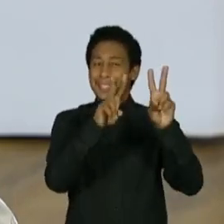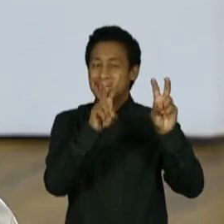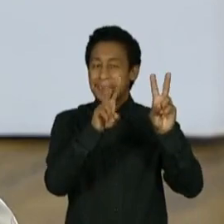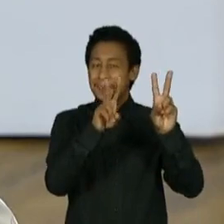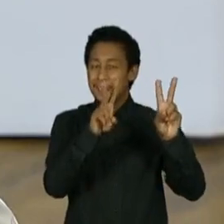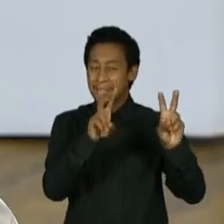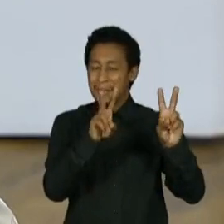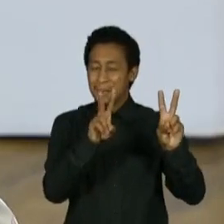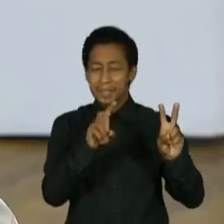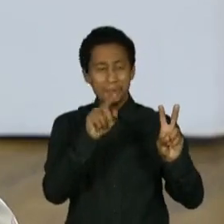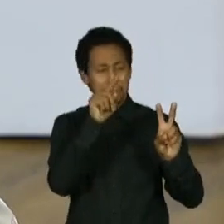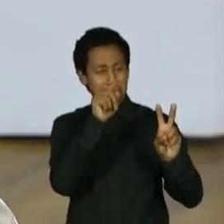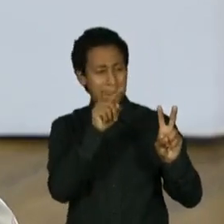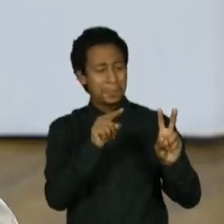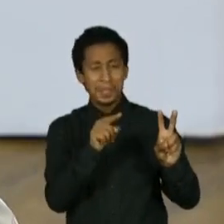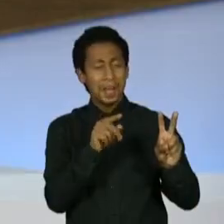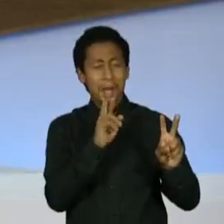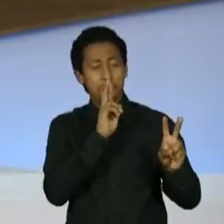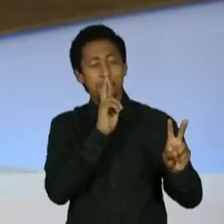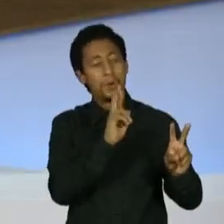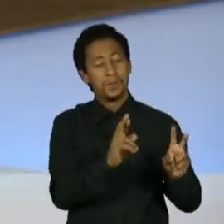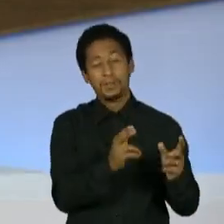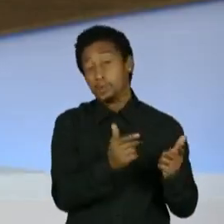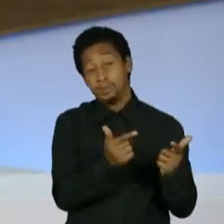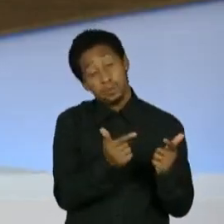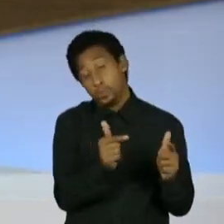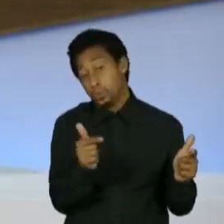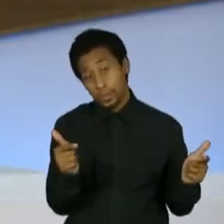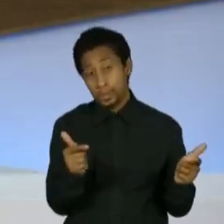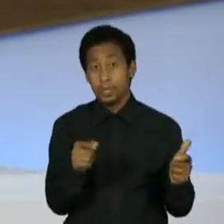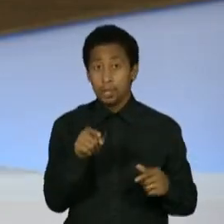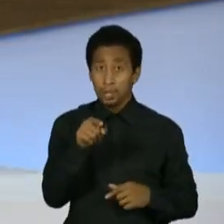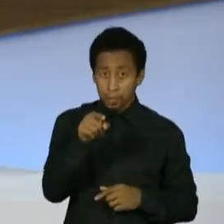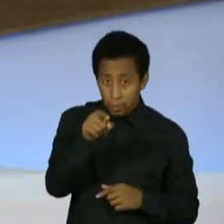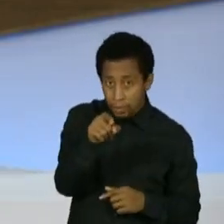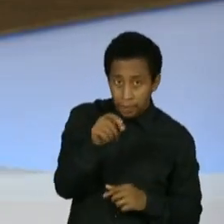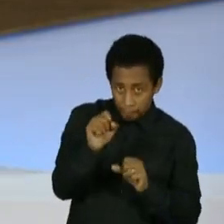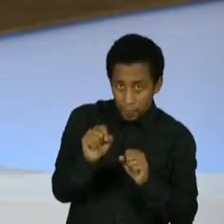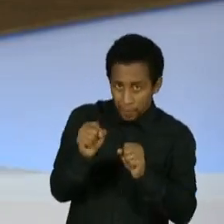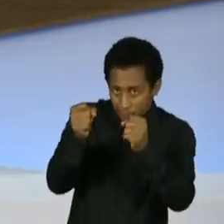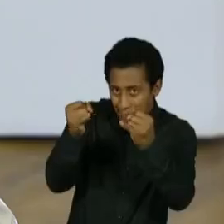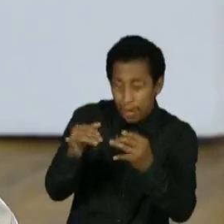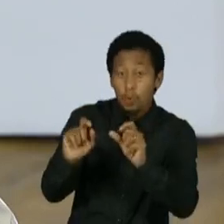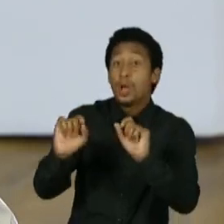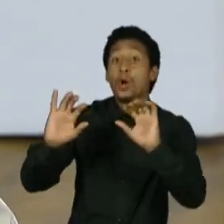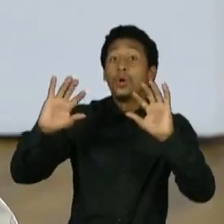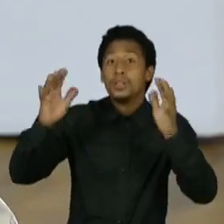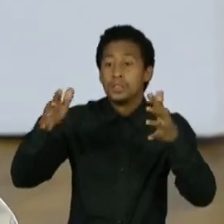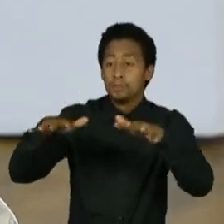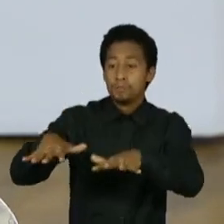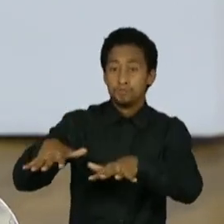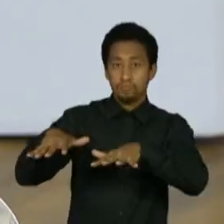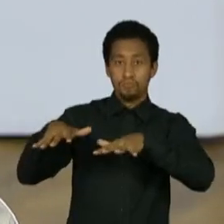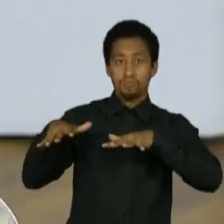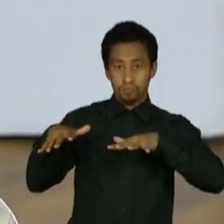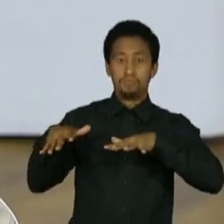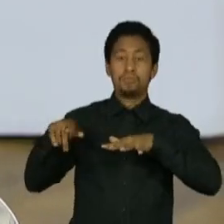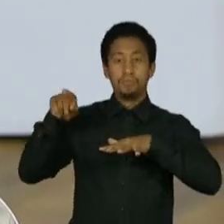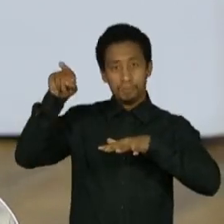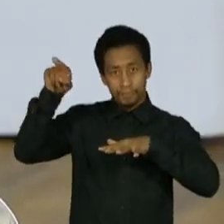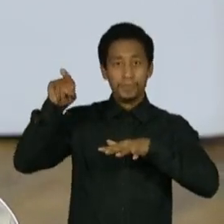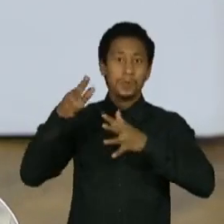nos temos ainda a resposta tem uma coisa como o Capitólio para ser mais direta Aqui Neste ano o